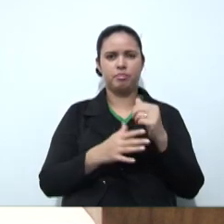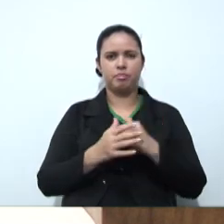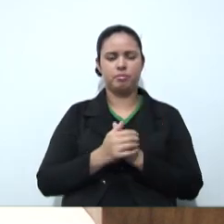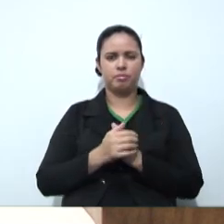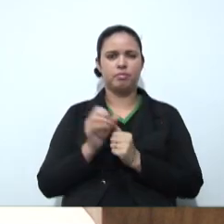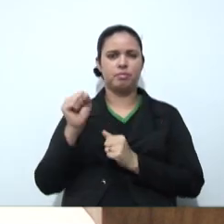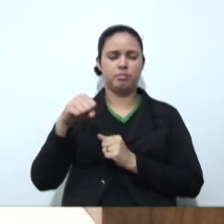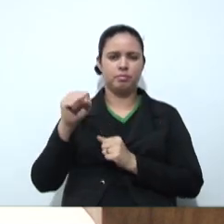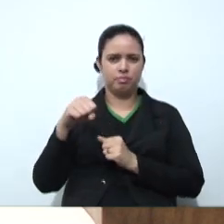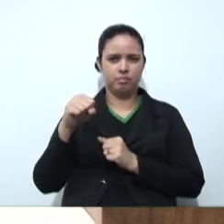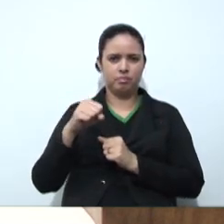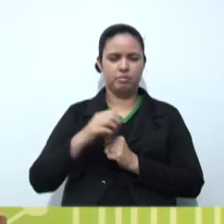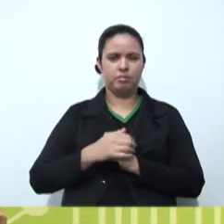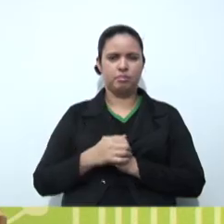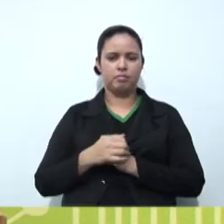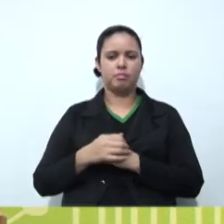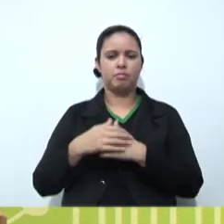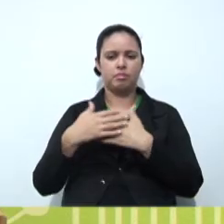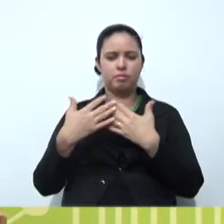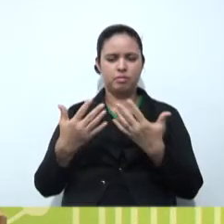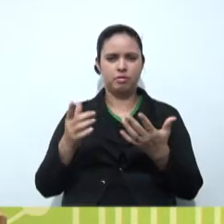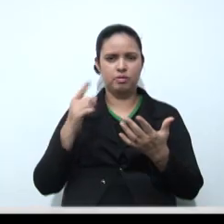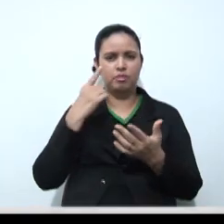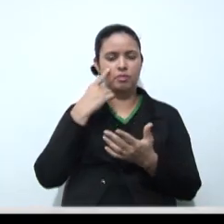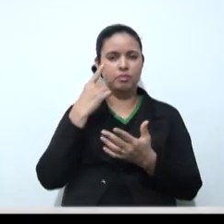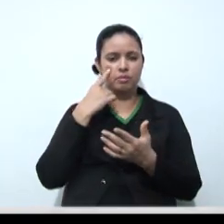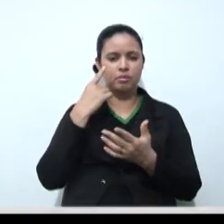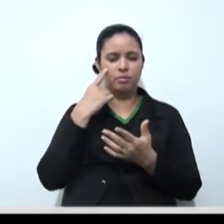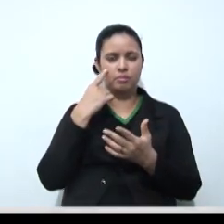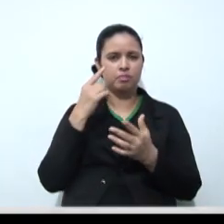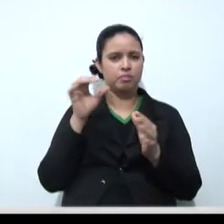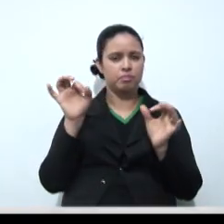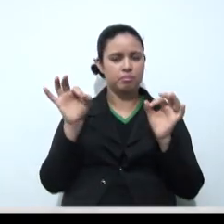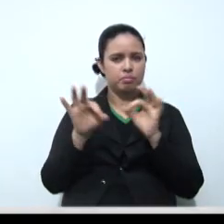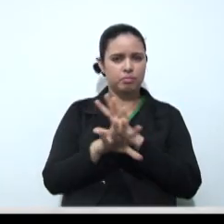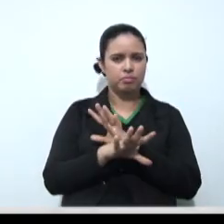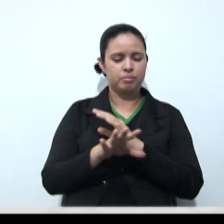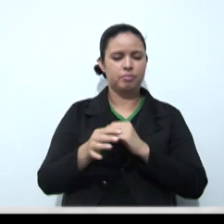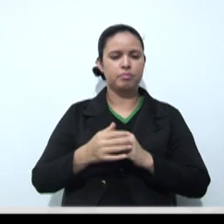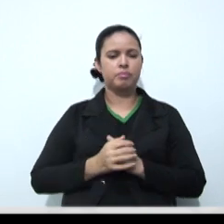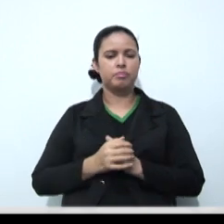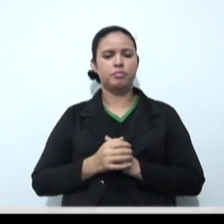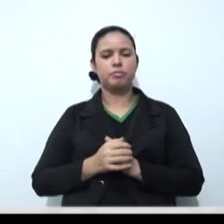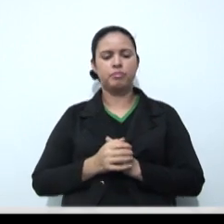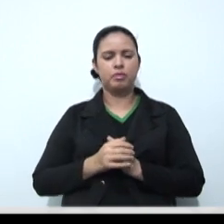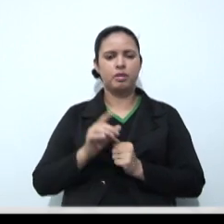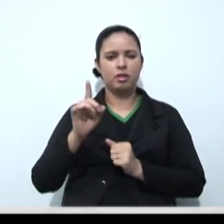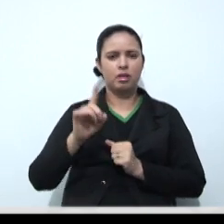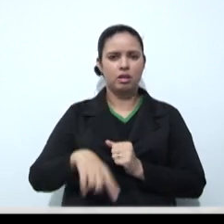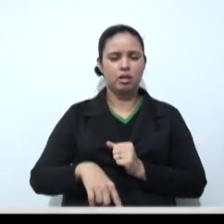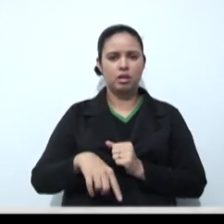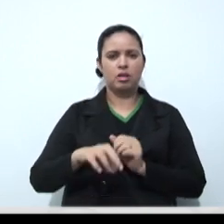professor? Beleza, professor. Volta para o penúltimo slide aqui que nós já estamos encerrando esse bloco, ó. Dos representantes do empregador, o